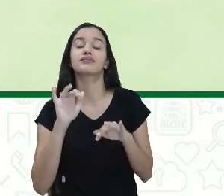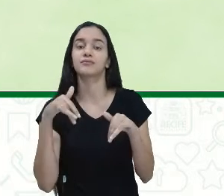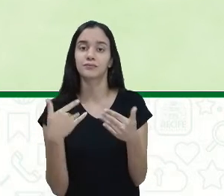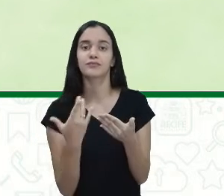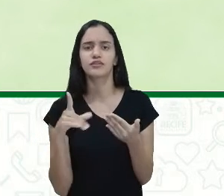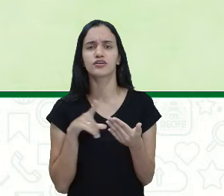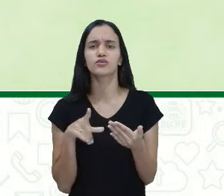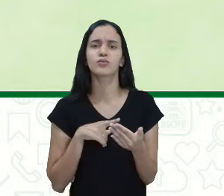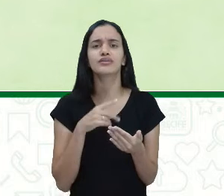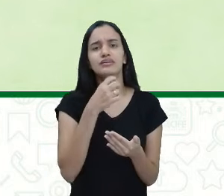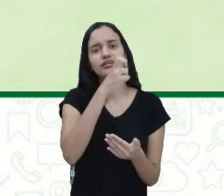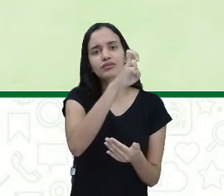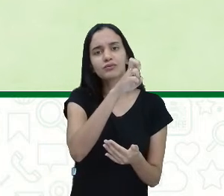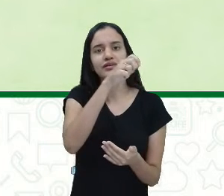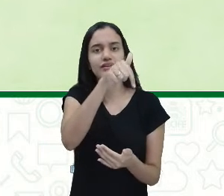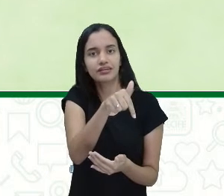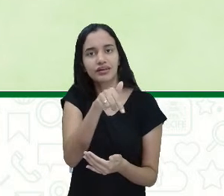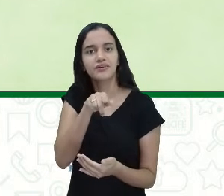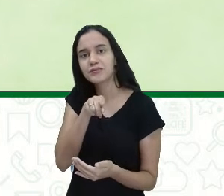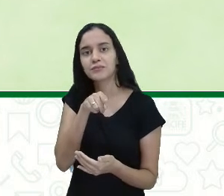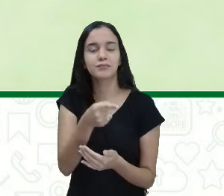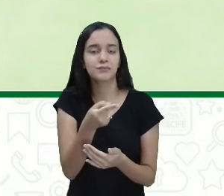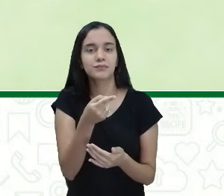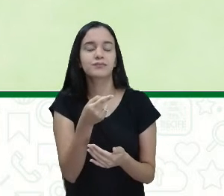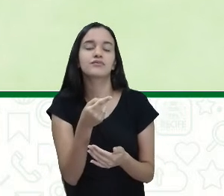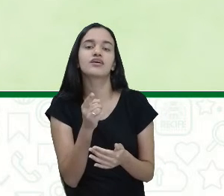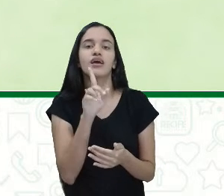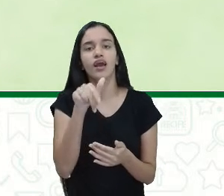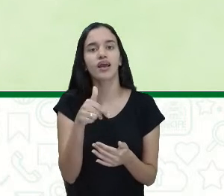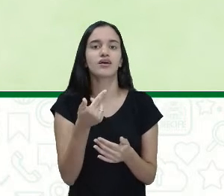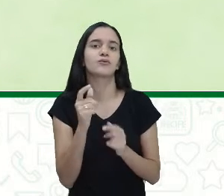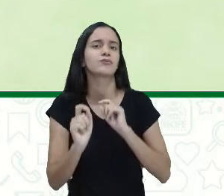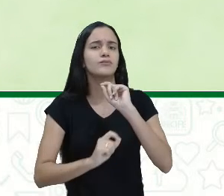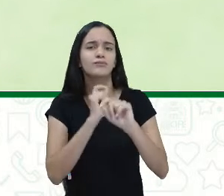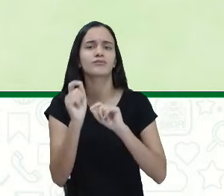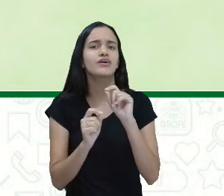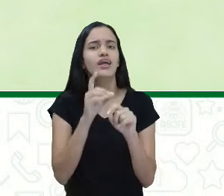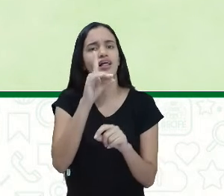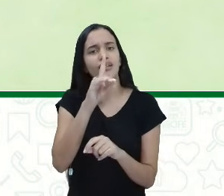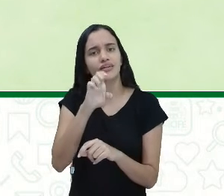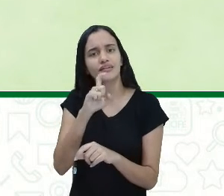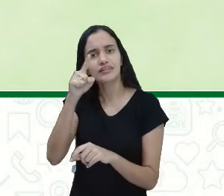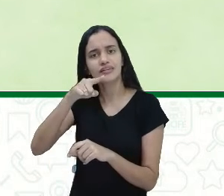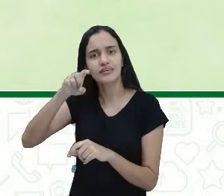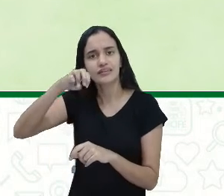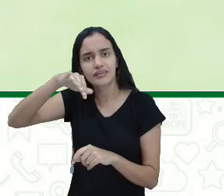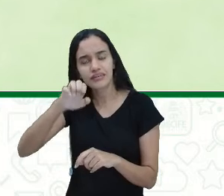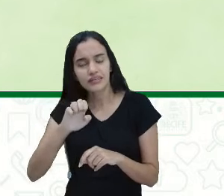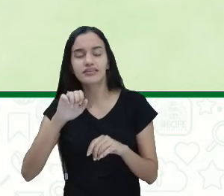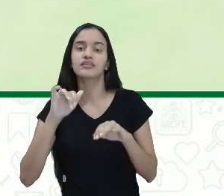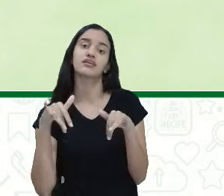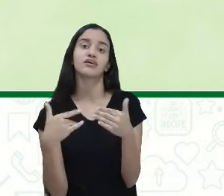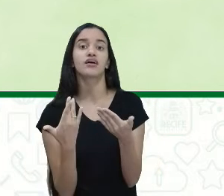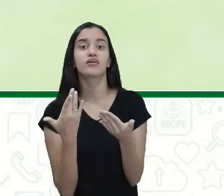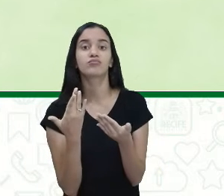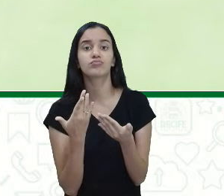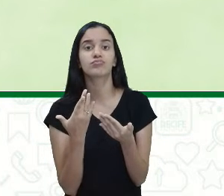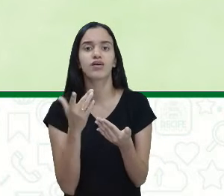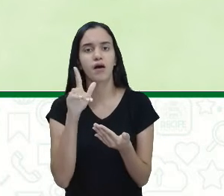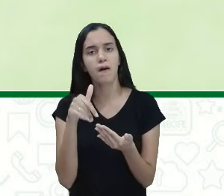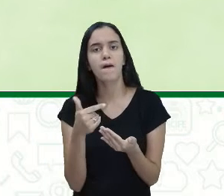57.000, né? E aí 57 é dezena, tá? Então, a dezena de